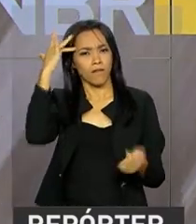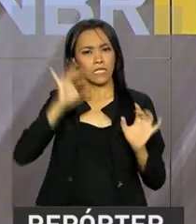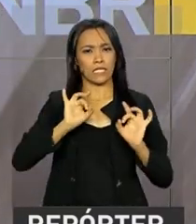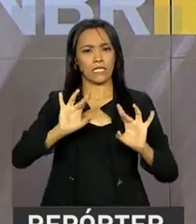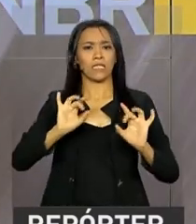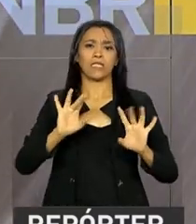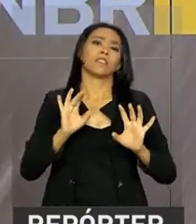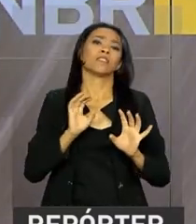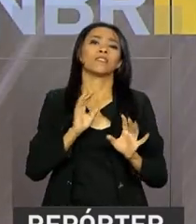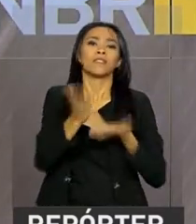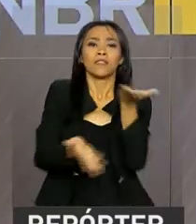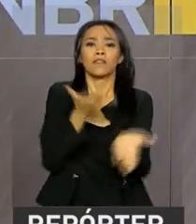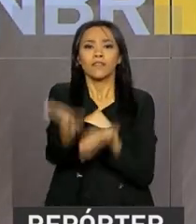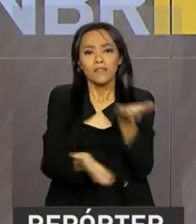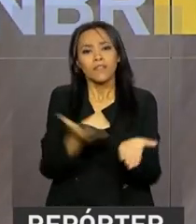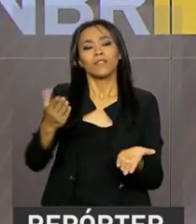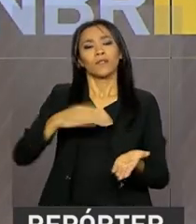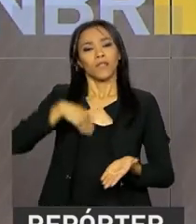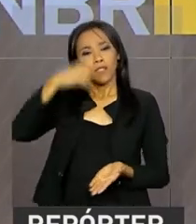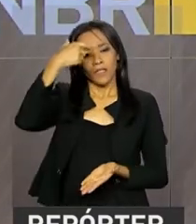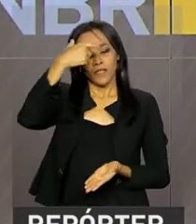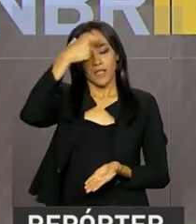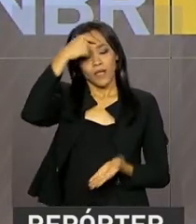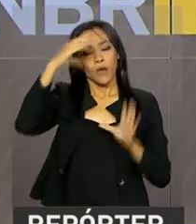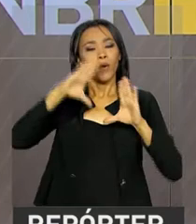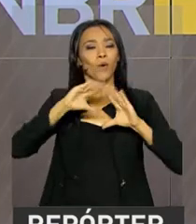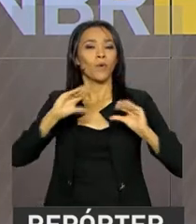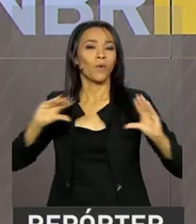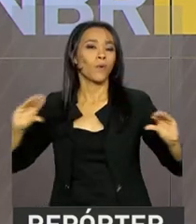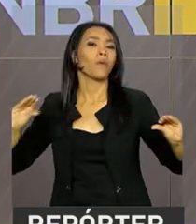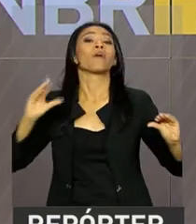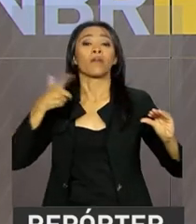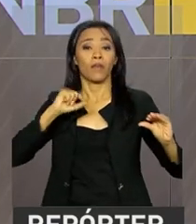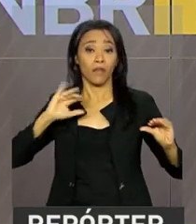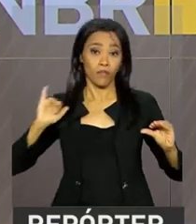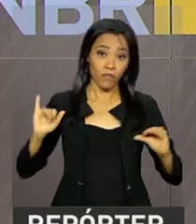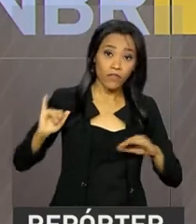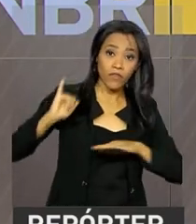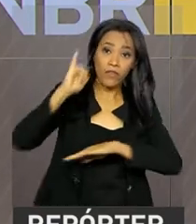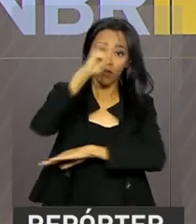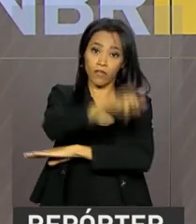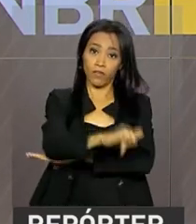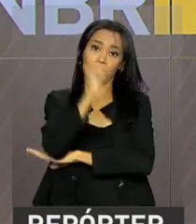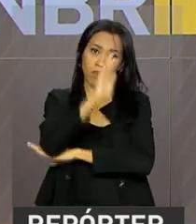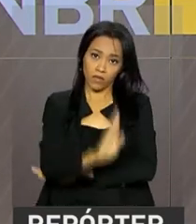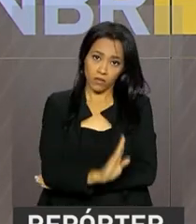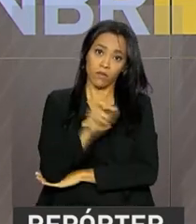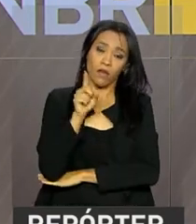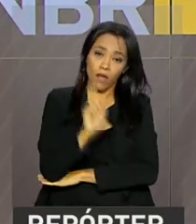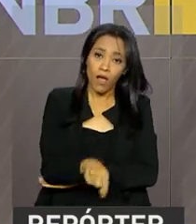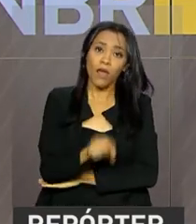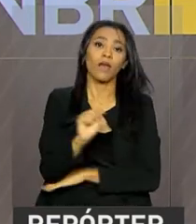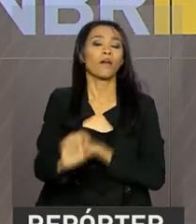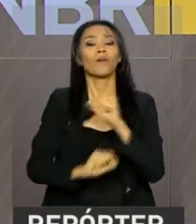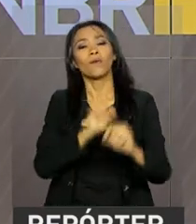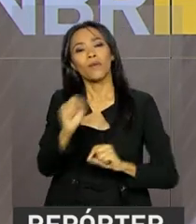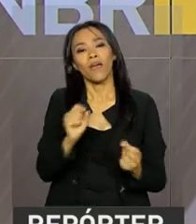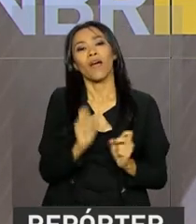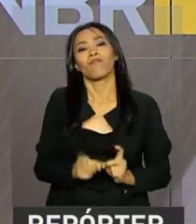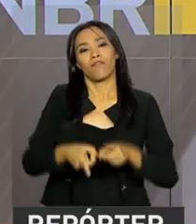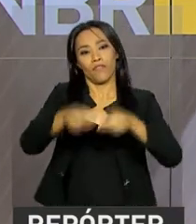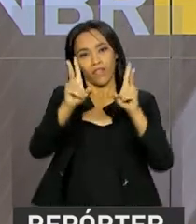e mais conforto para quem viaja de avião no brasil esse é o resultado da concessão dos